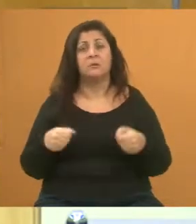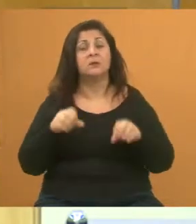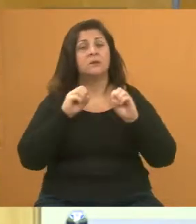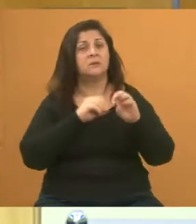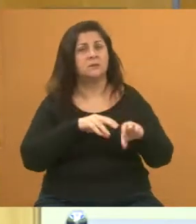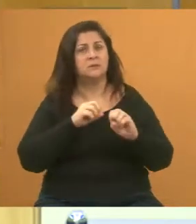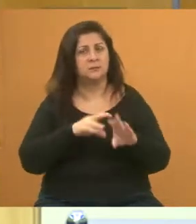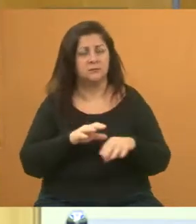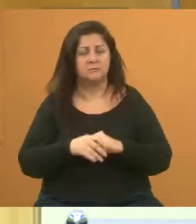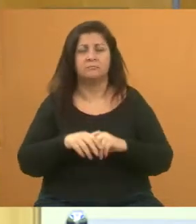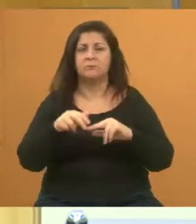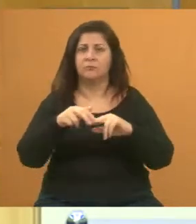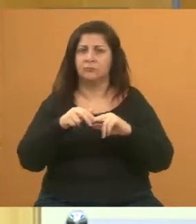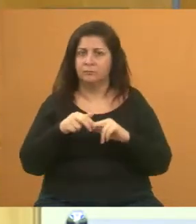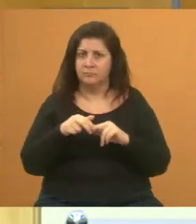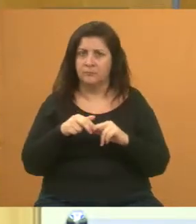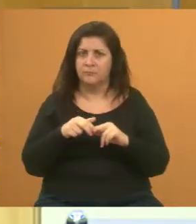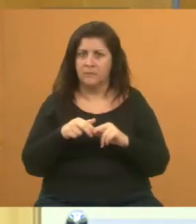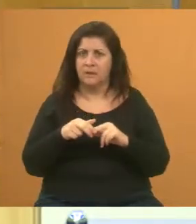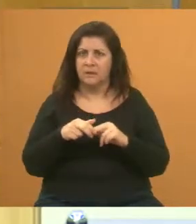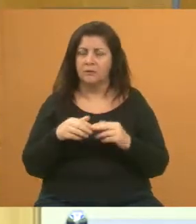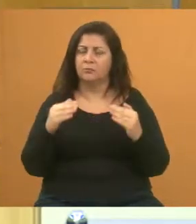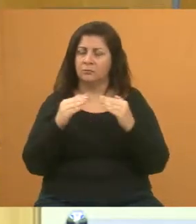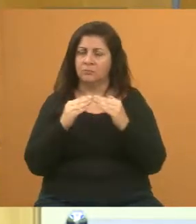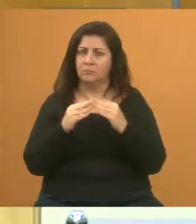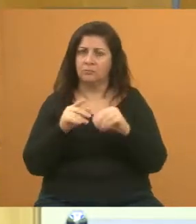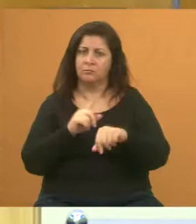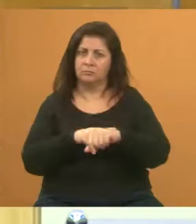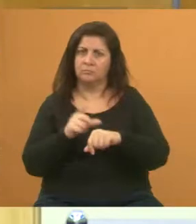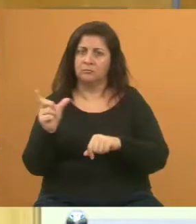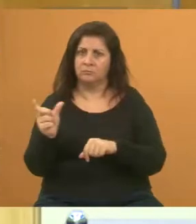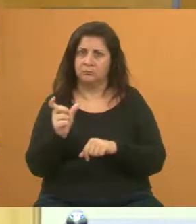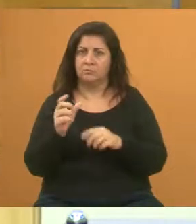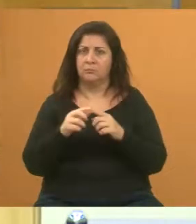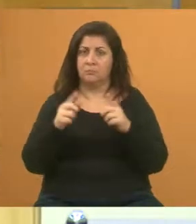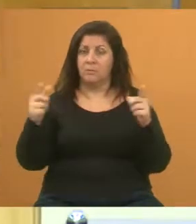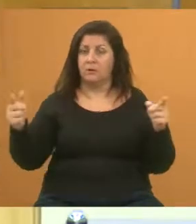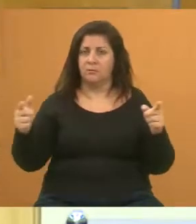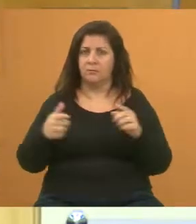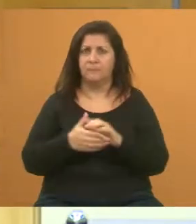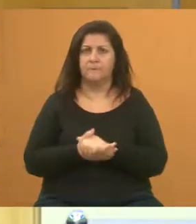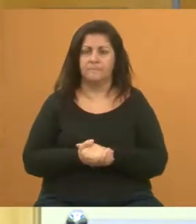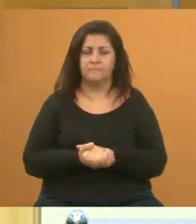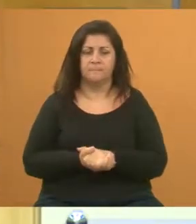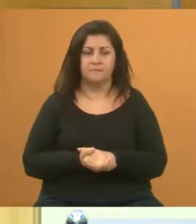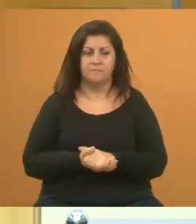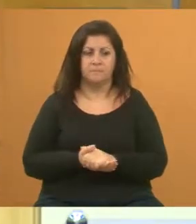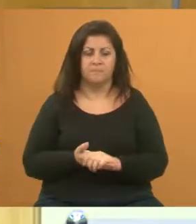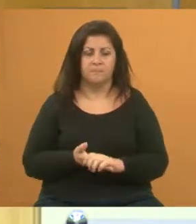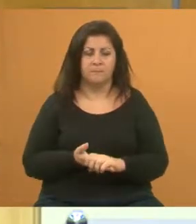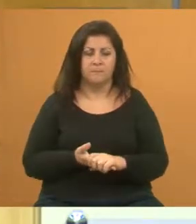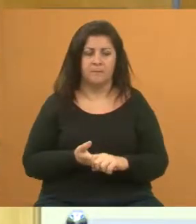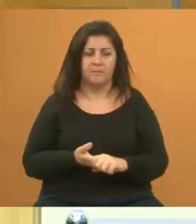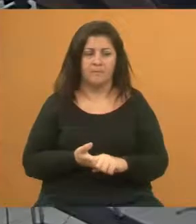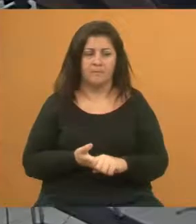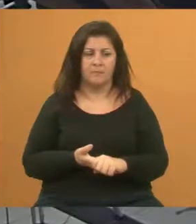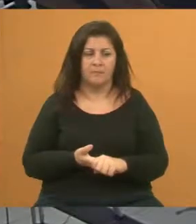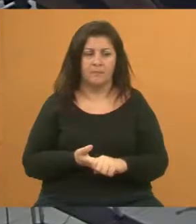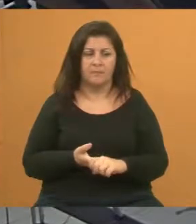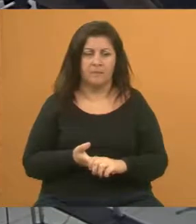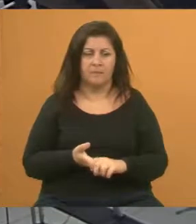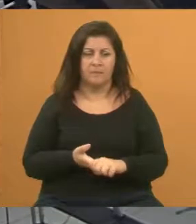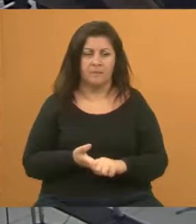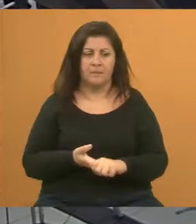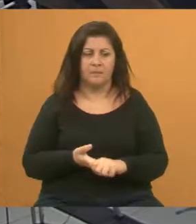conscientização. Por isso, eu sou favorável a esse tempo proposto pela emenda do vereador Juarez. Só roubar um pouquinho